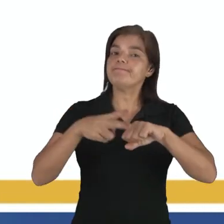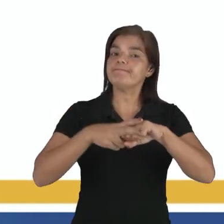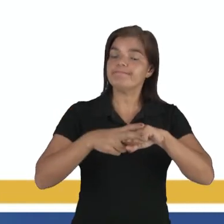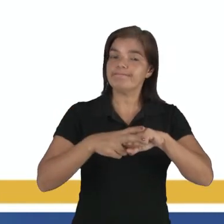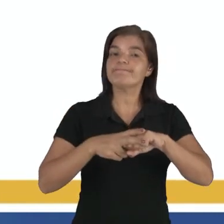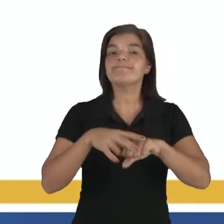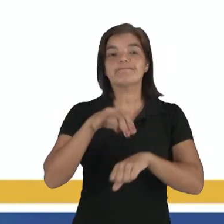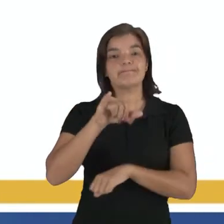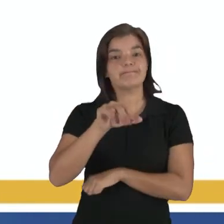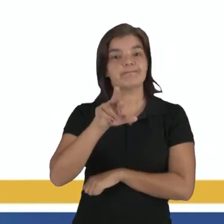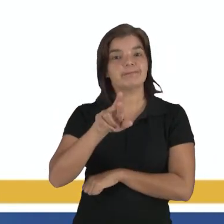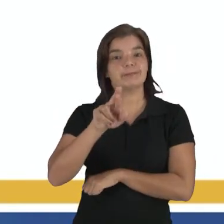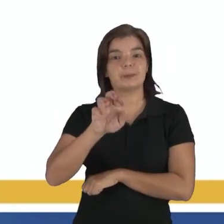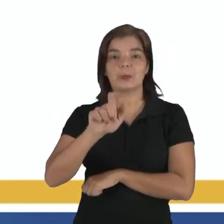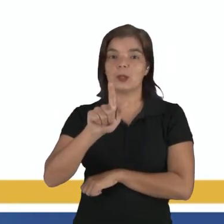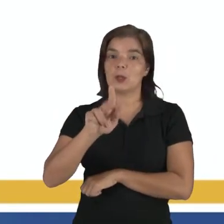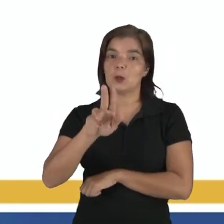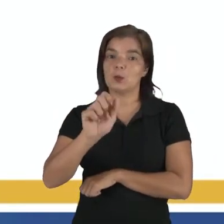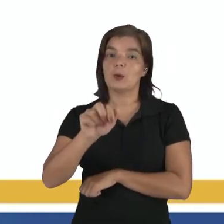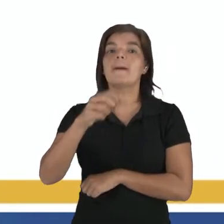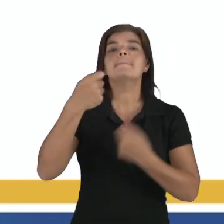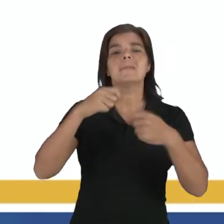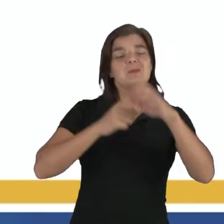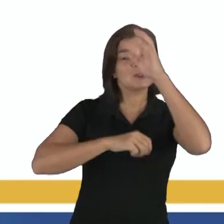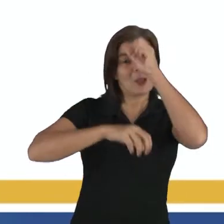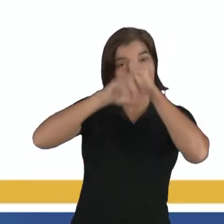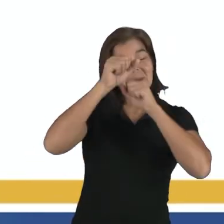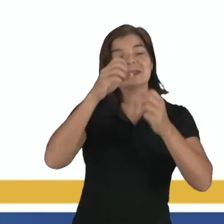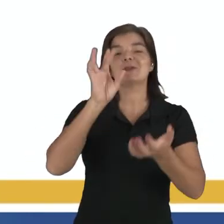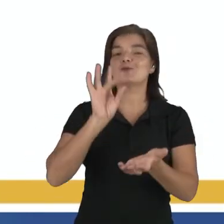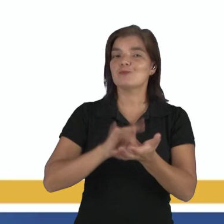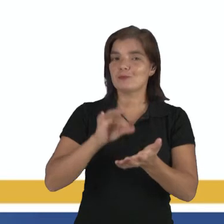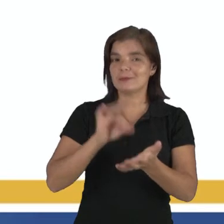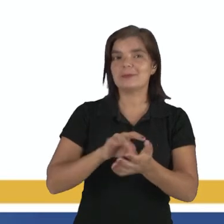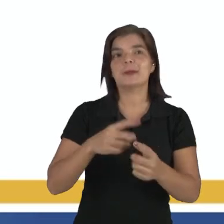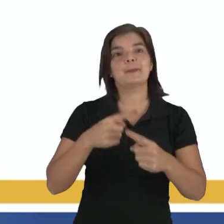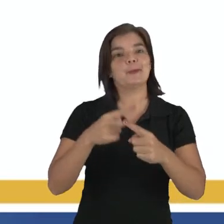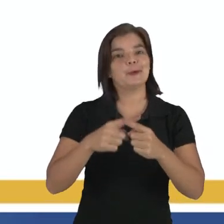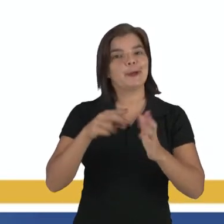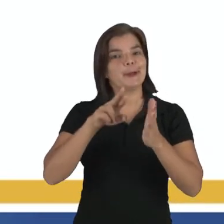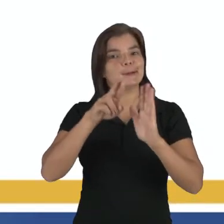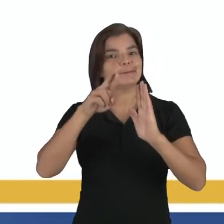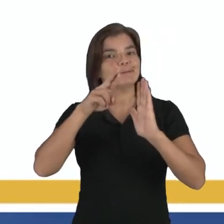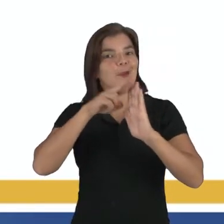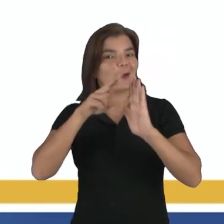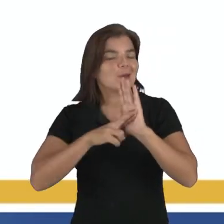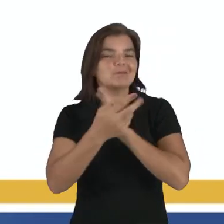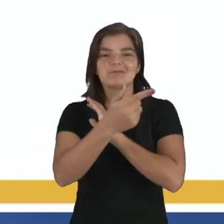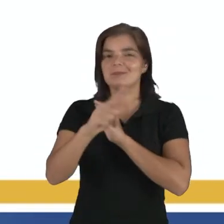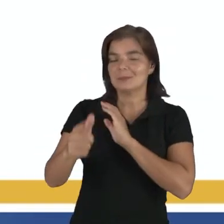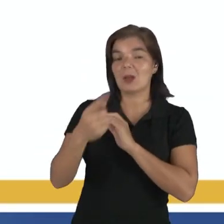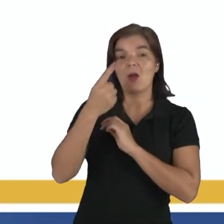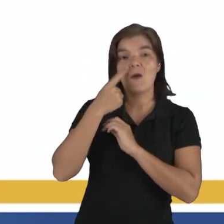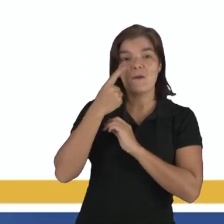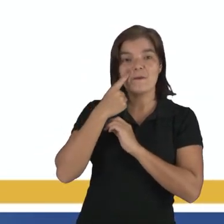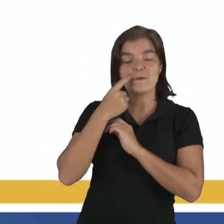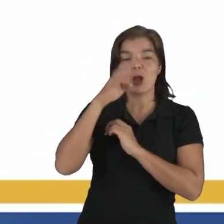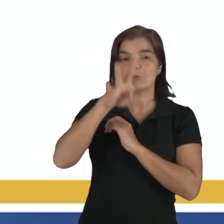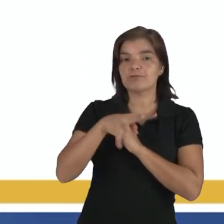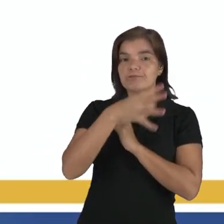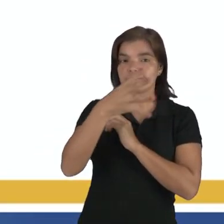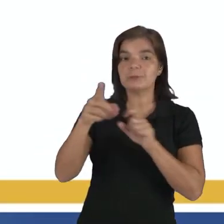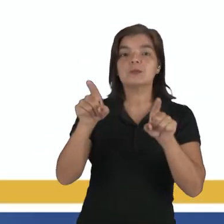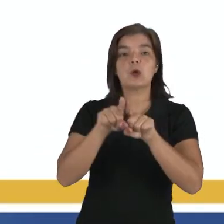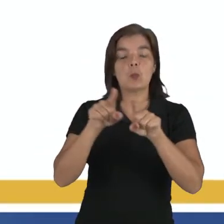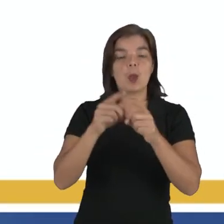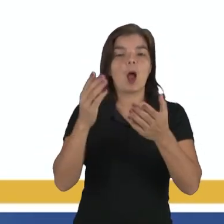irregular. E os verbos irregulares a gente tem realmente que aprender, porque eles não seguem regras. E aí vocês observam uma caixinha com alguns exemplos